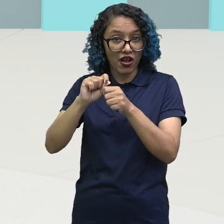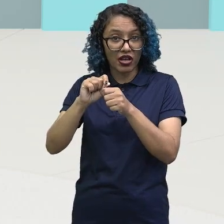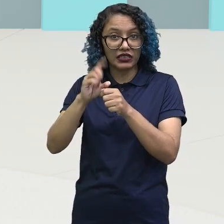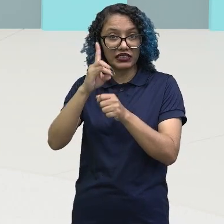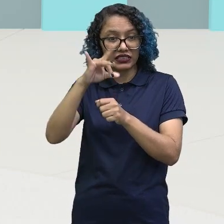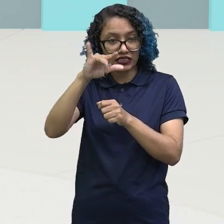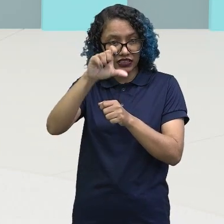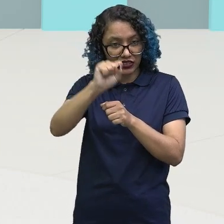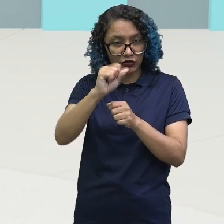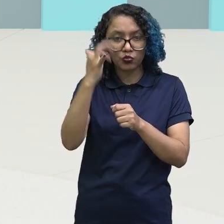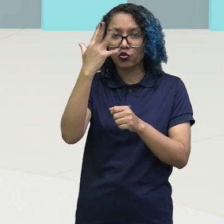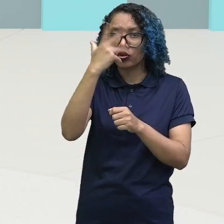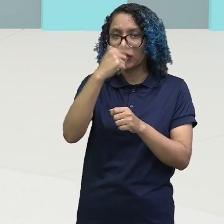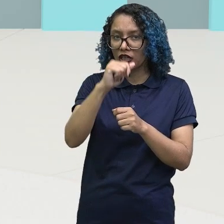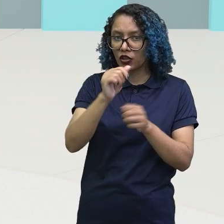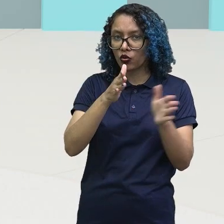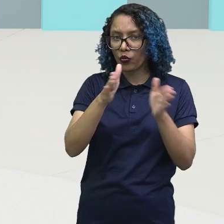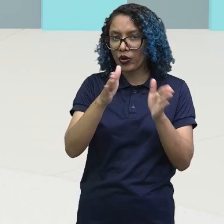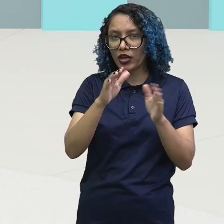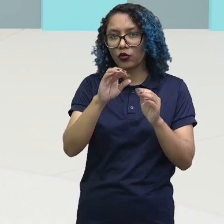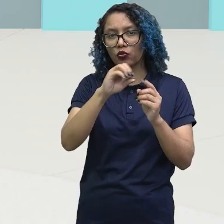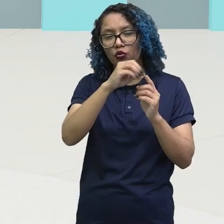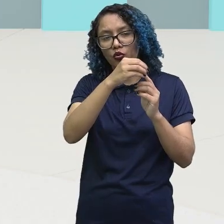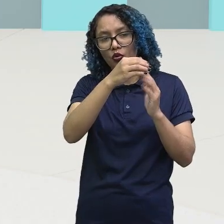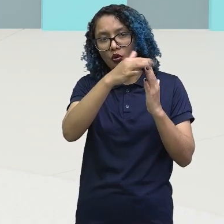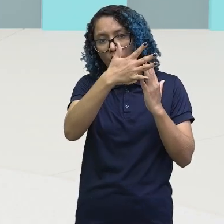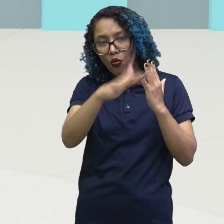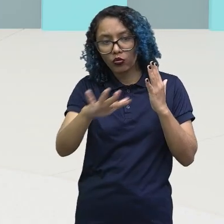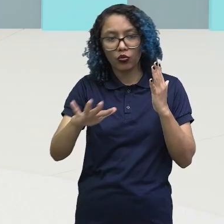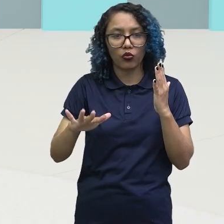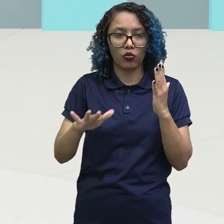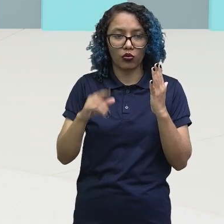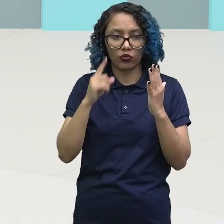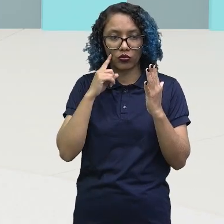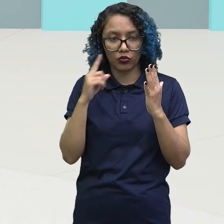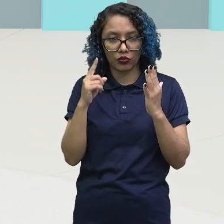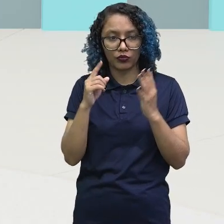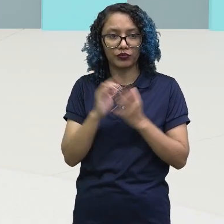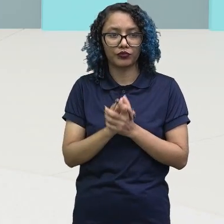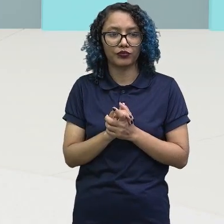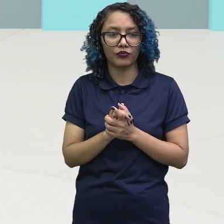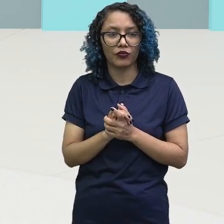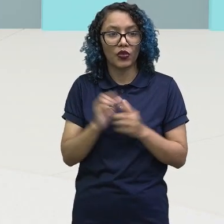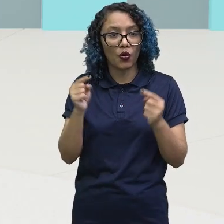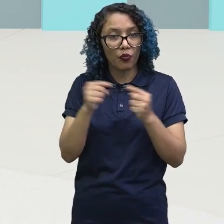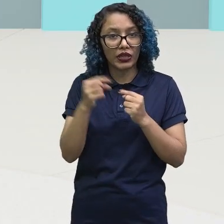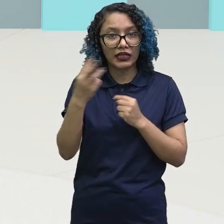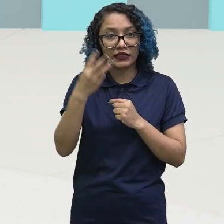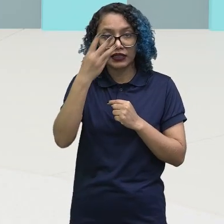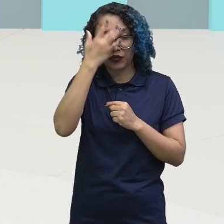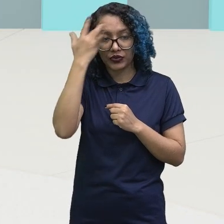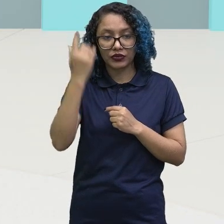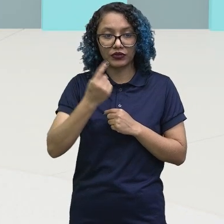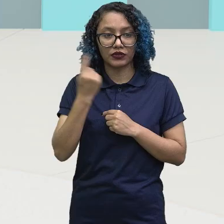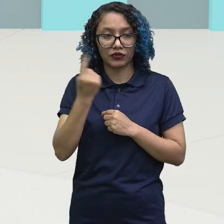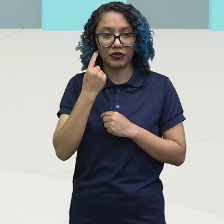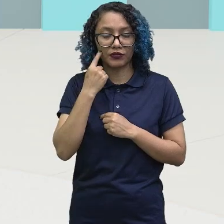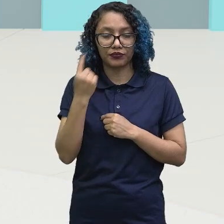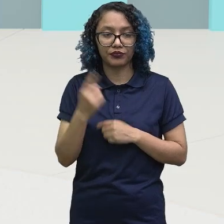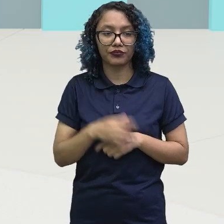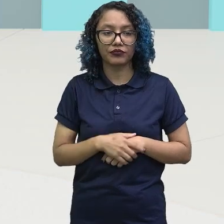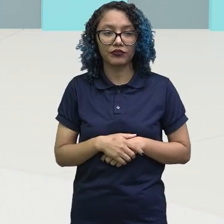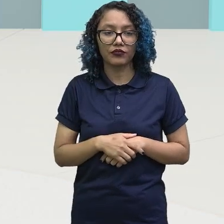indicando tempo, né? E vai para a terceira pessoa do singular. Ó. Faz dias bonitos no